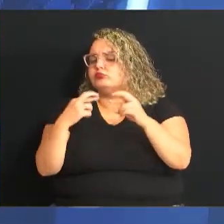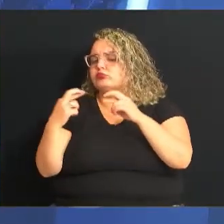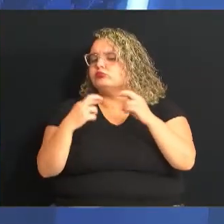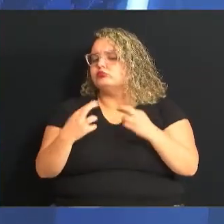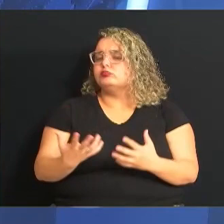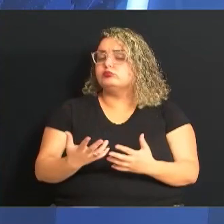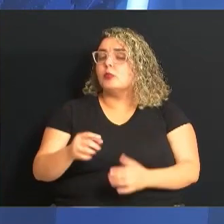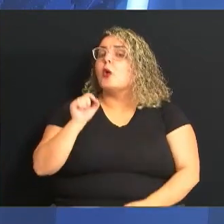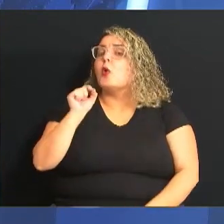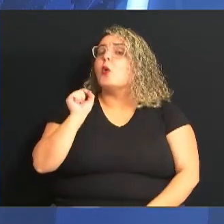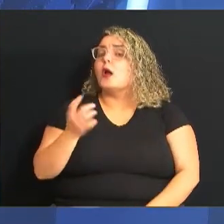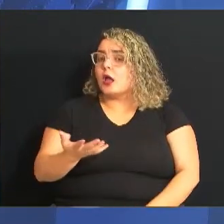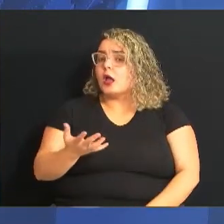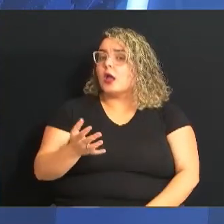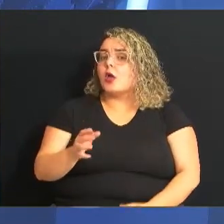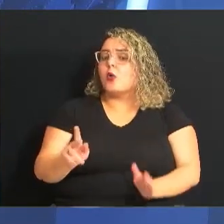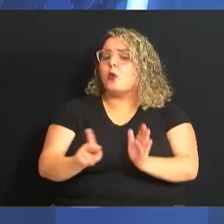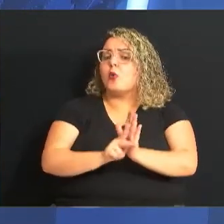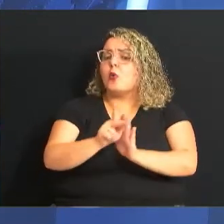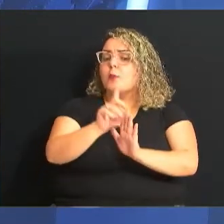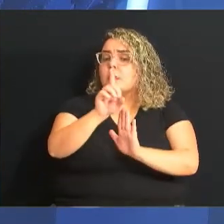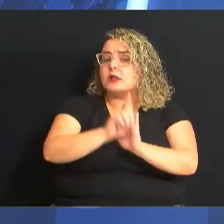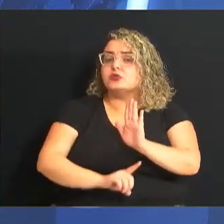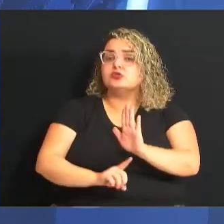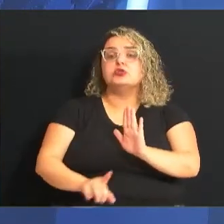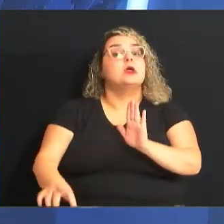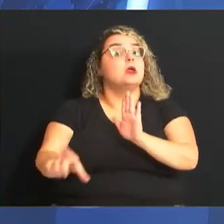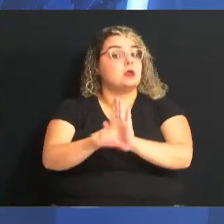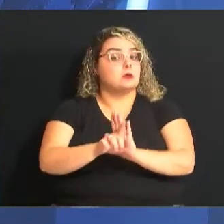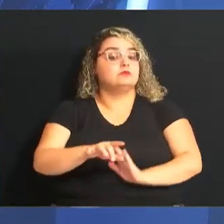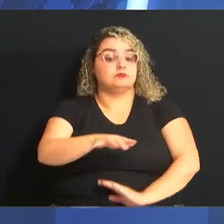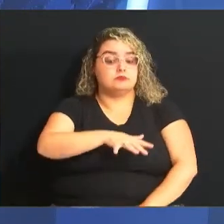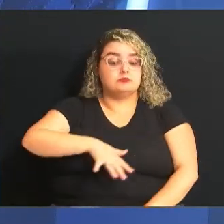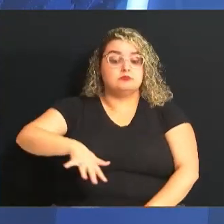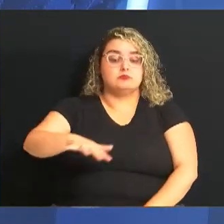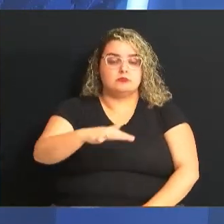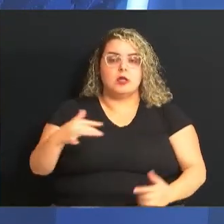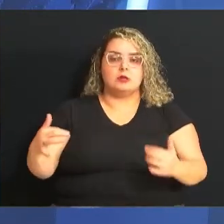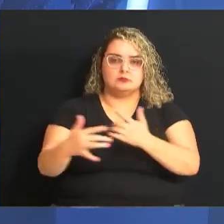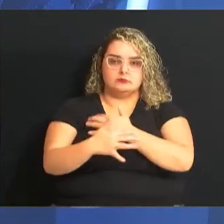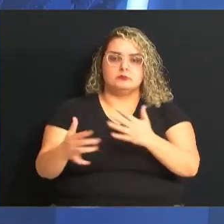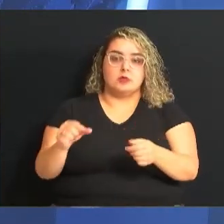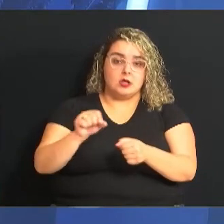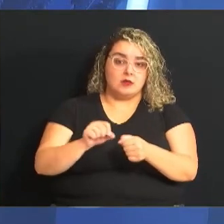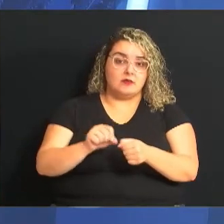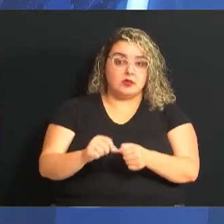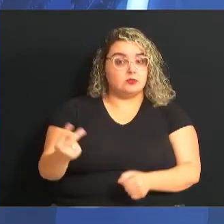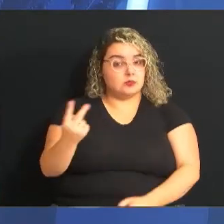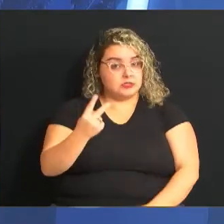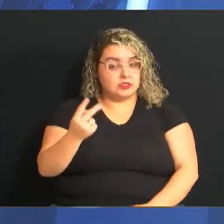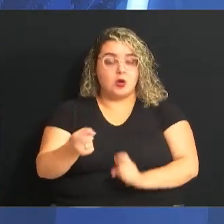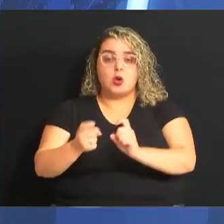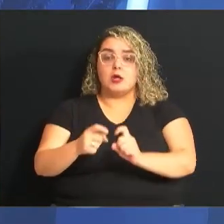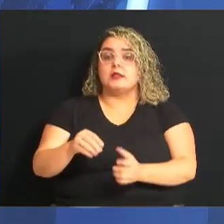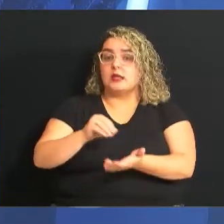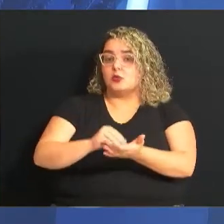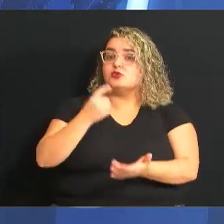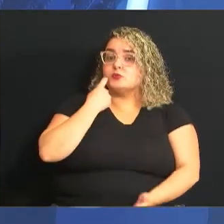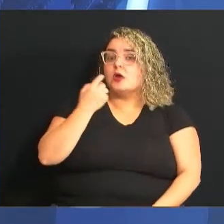melhorleilões.com.br. E para nós encerrarmos as notícias da Metrópole de Campinas, aquele serviço importante, porque amanhã, na